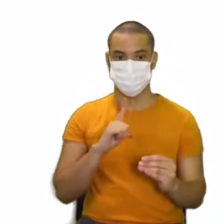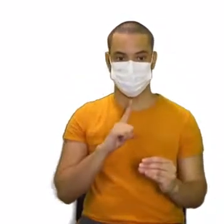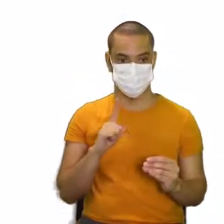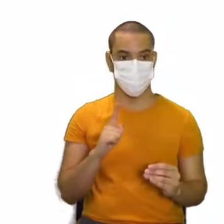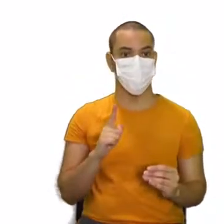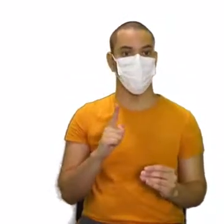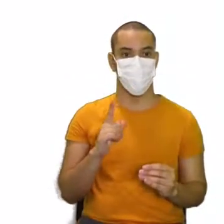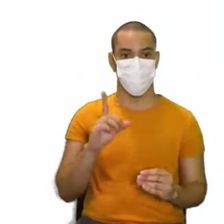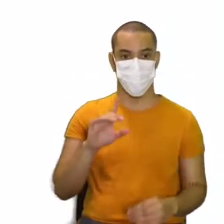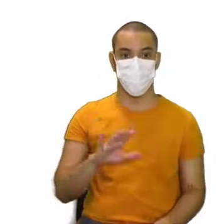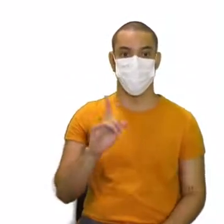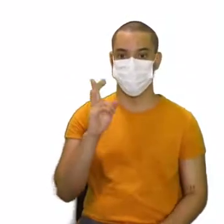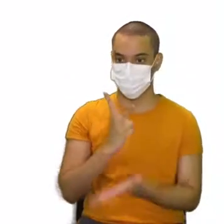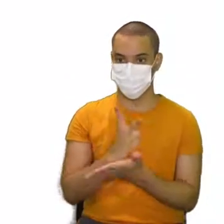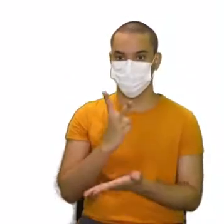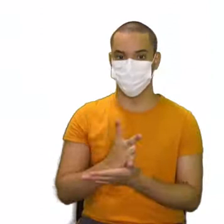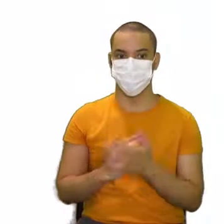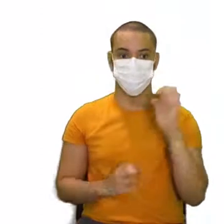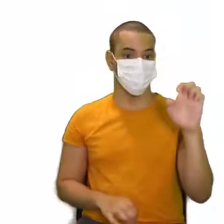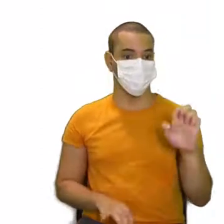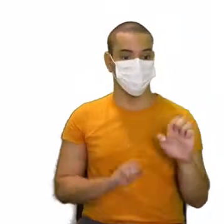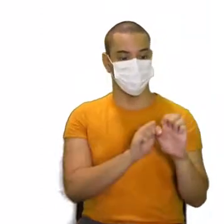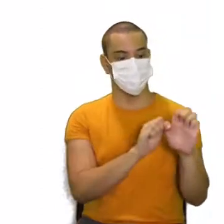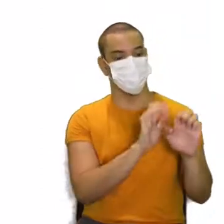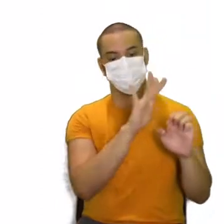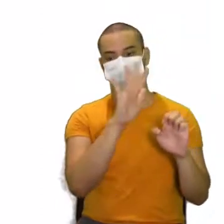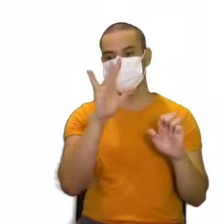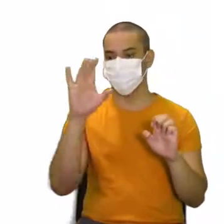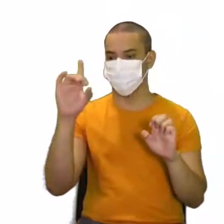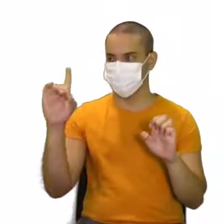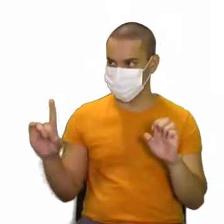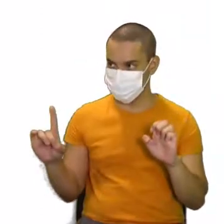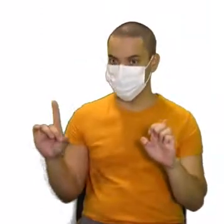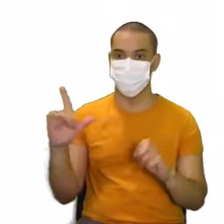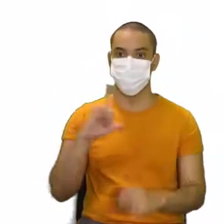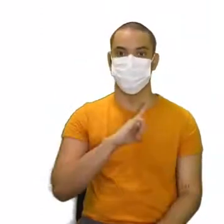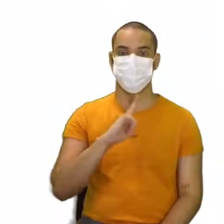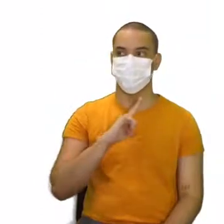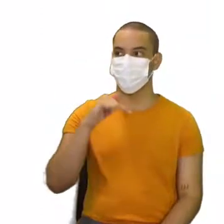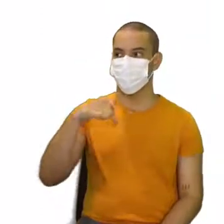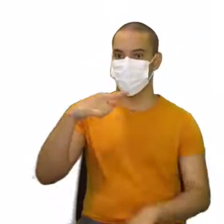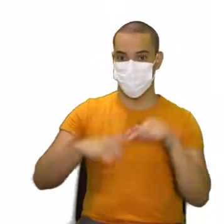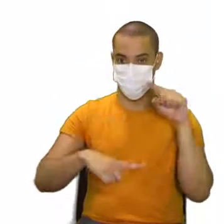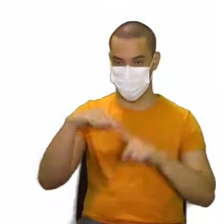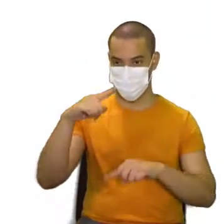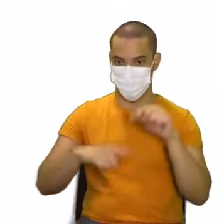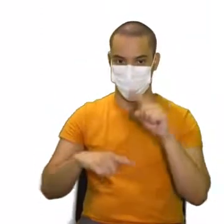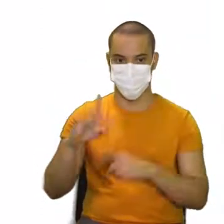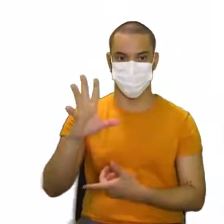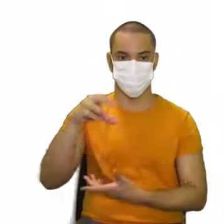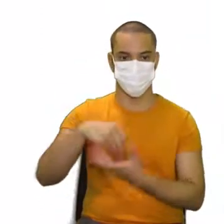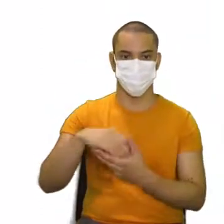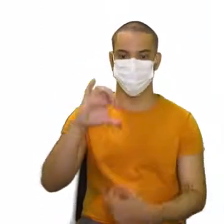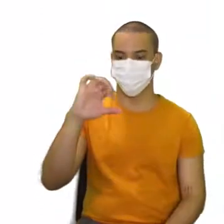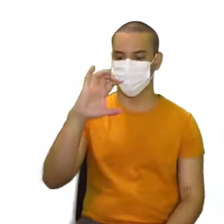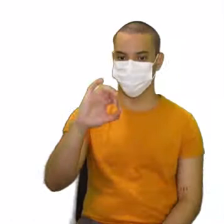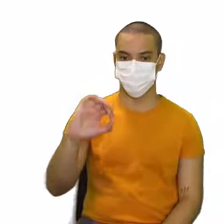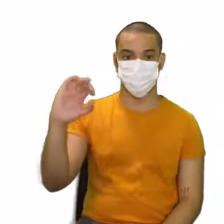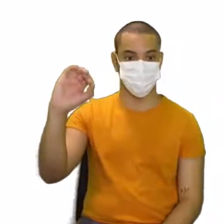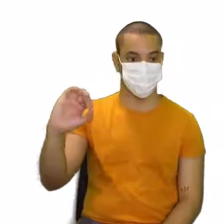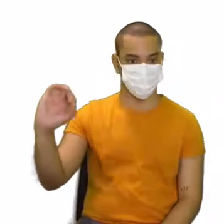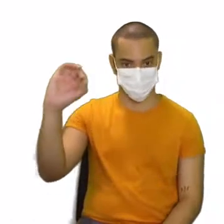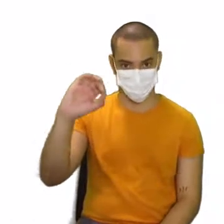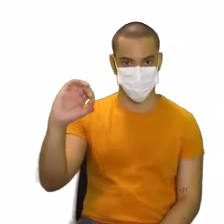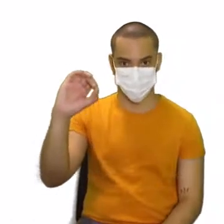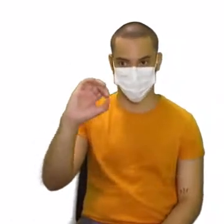aí da esquerda para a direita certo olha aqui sentido a carga está 90° tá